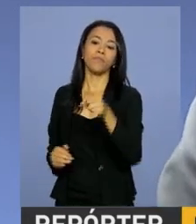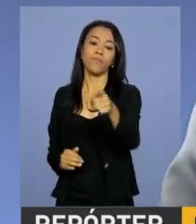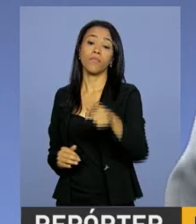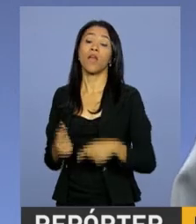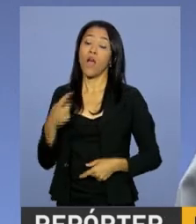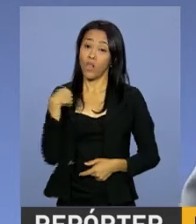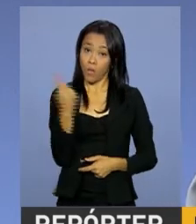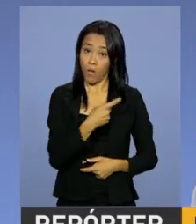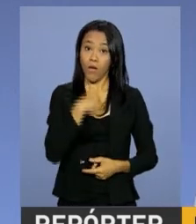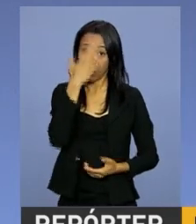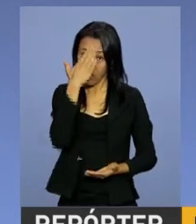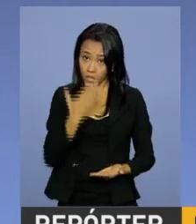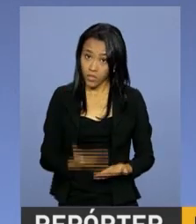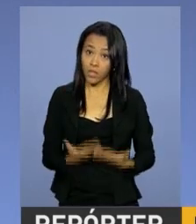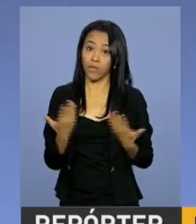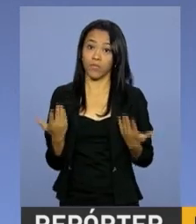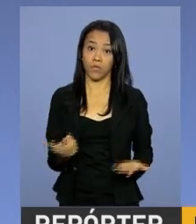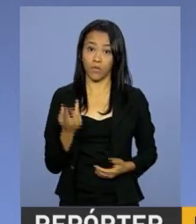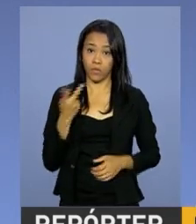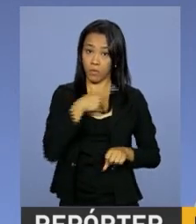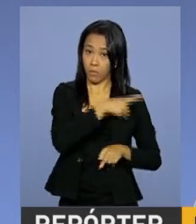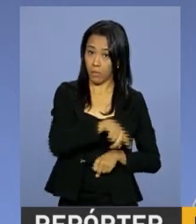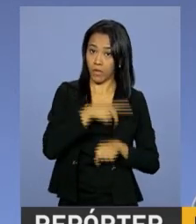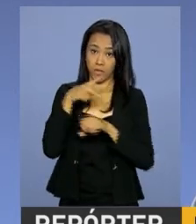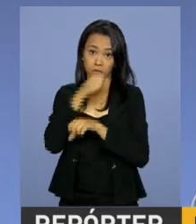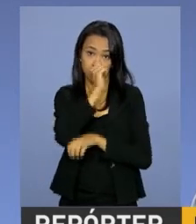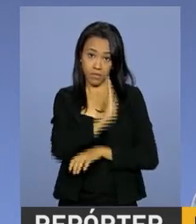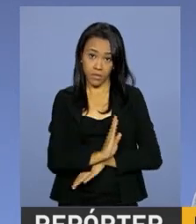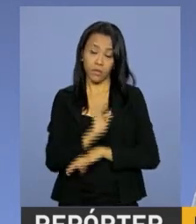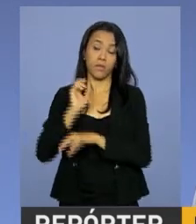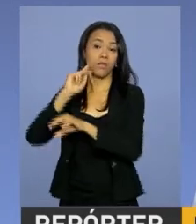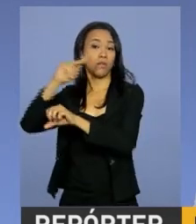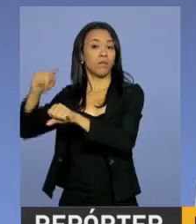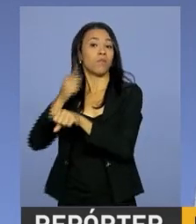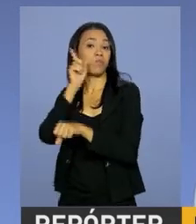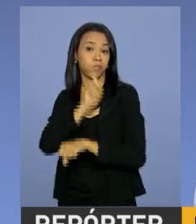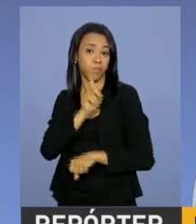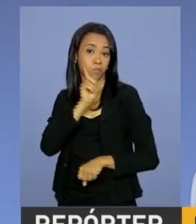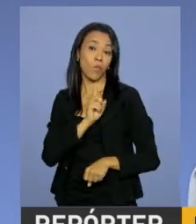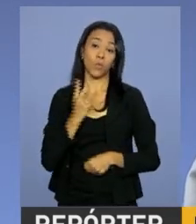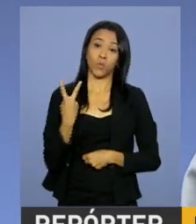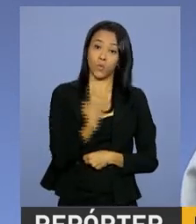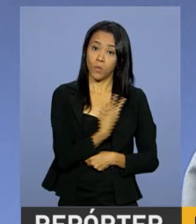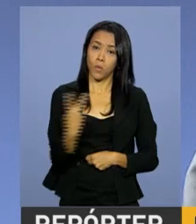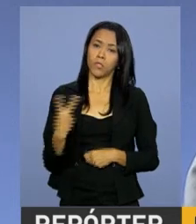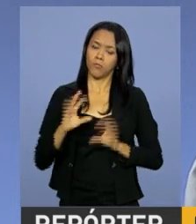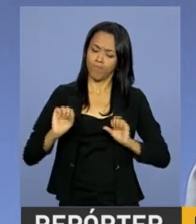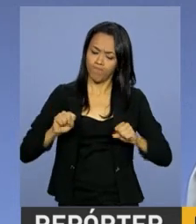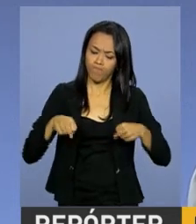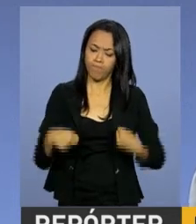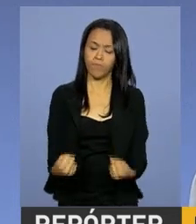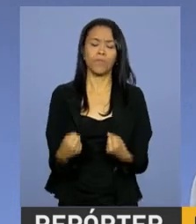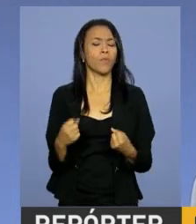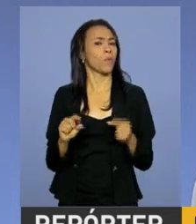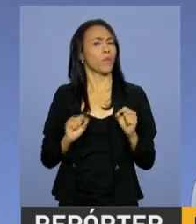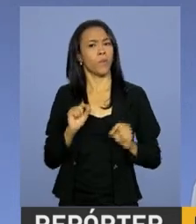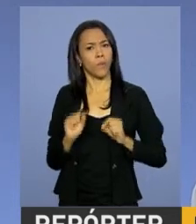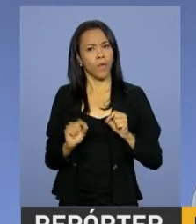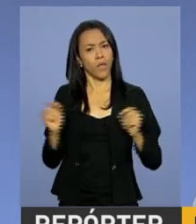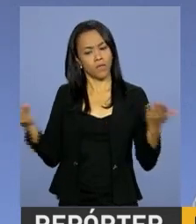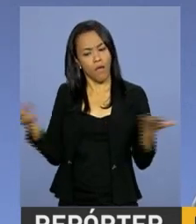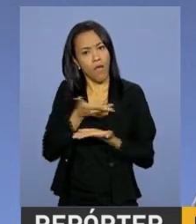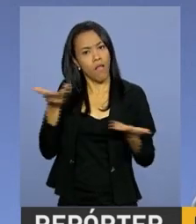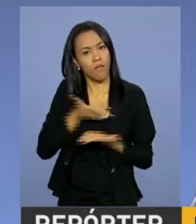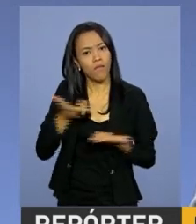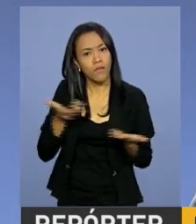os lados, nosso e deles, prevalecerá a determinação de reforçar as relações